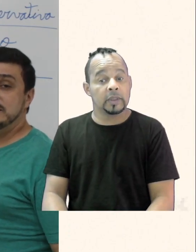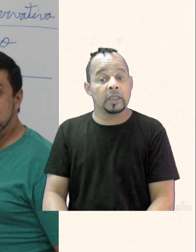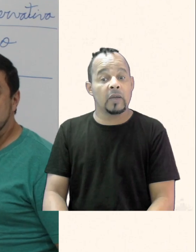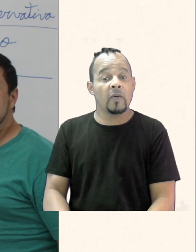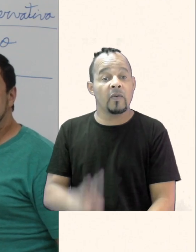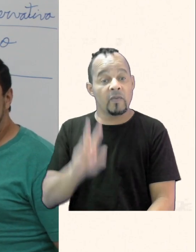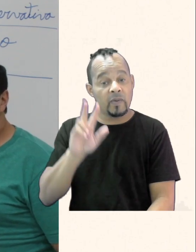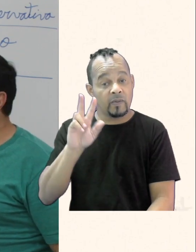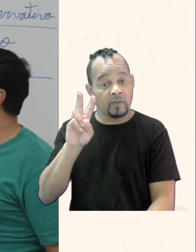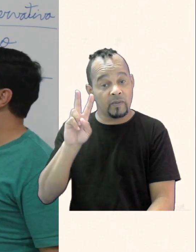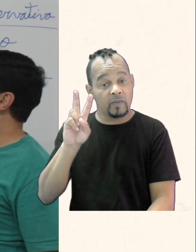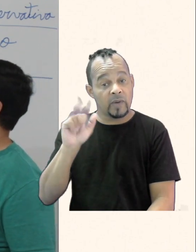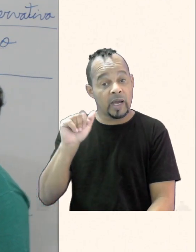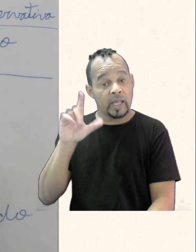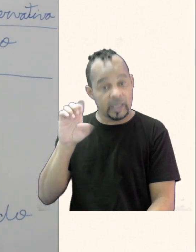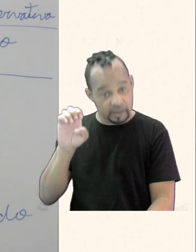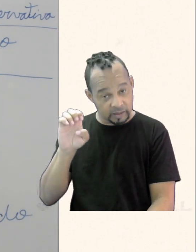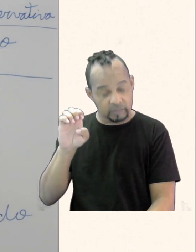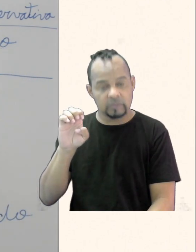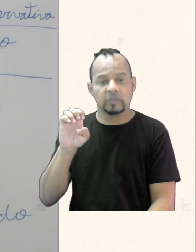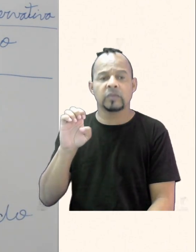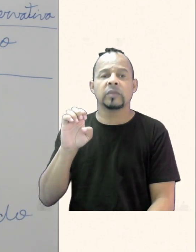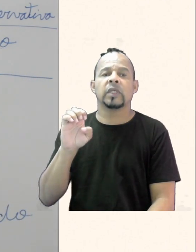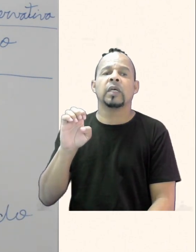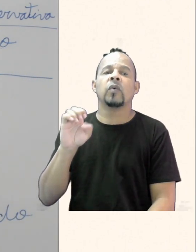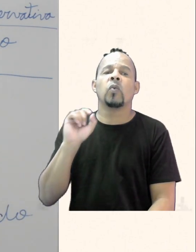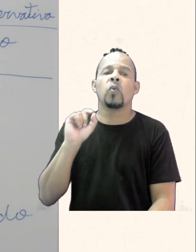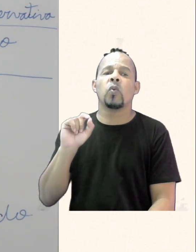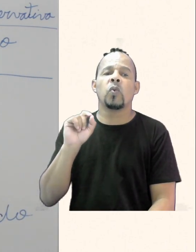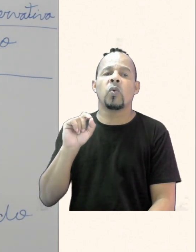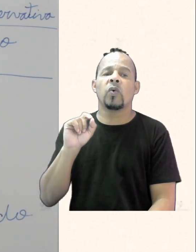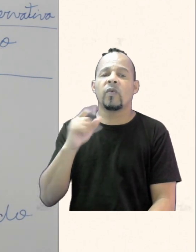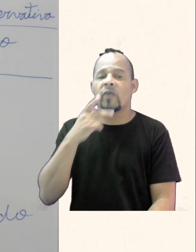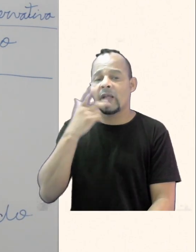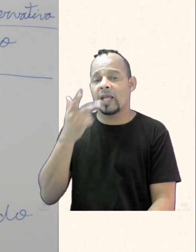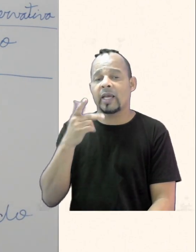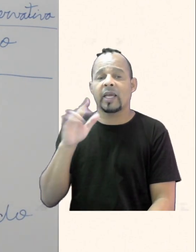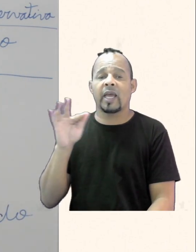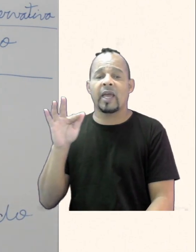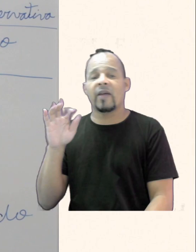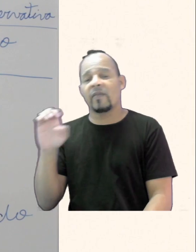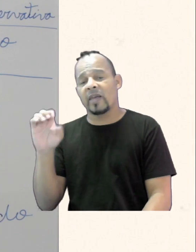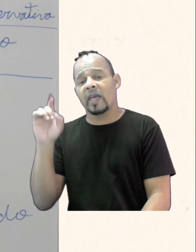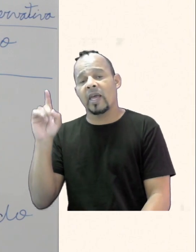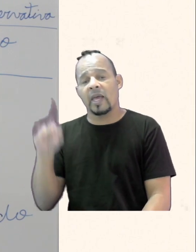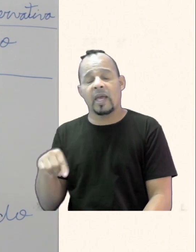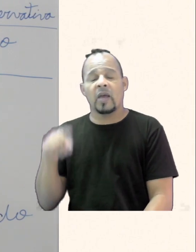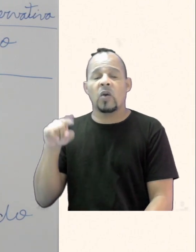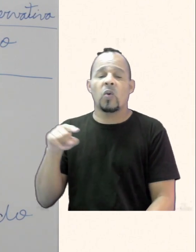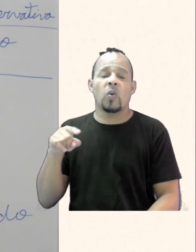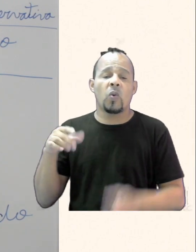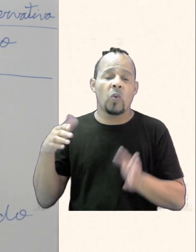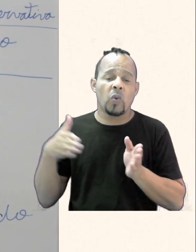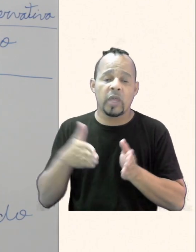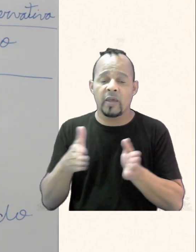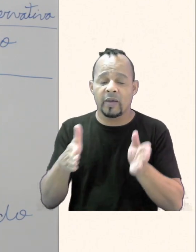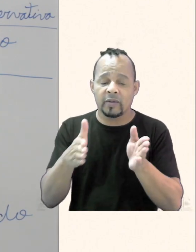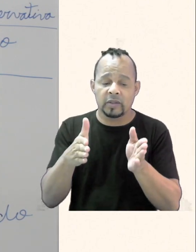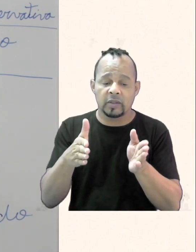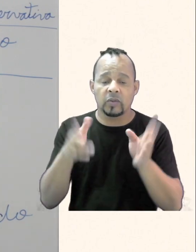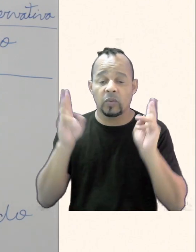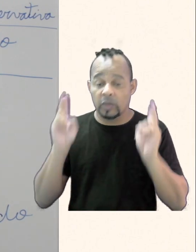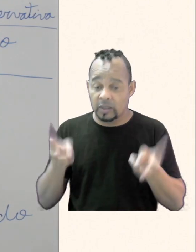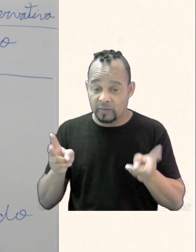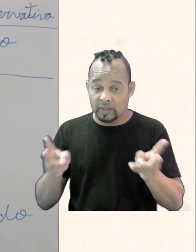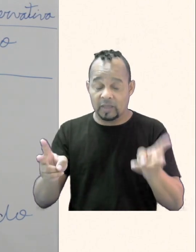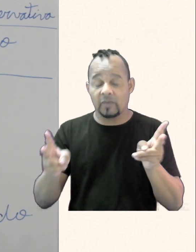é não conservativo. Se por um caminho dá uma coisa, por outro dá outra coisa, nós